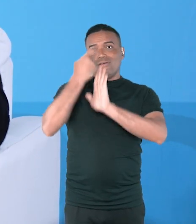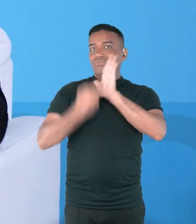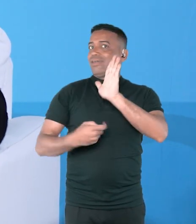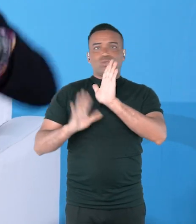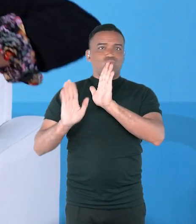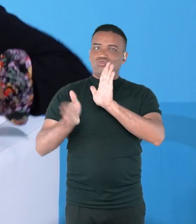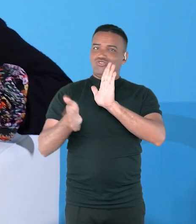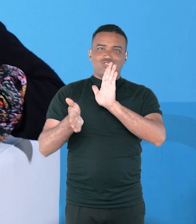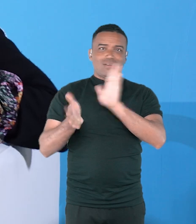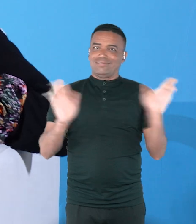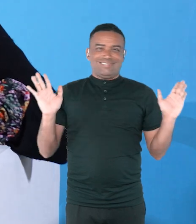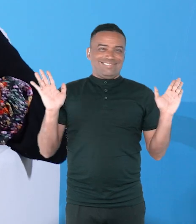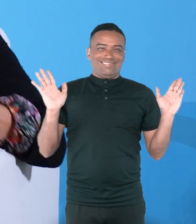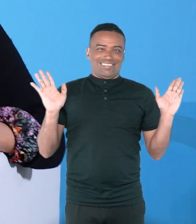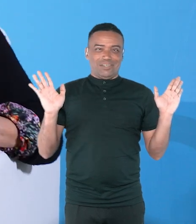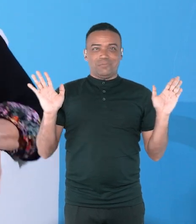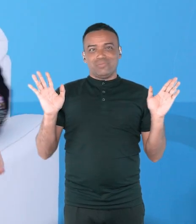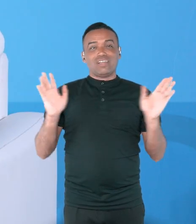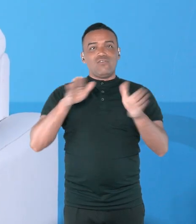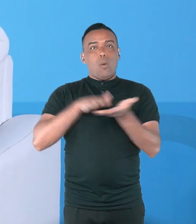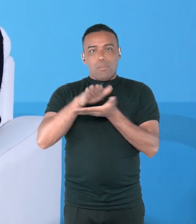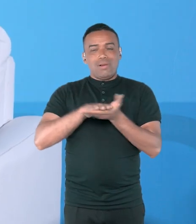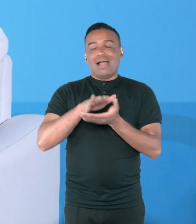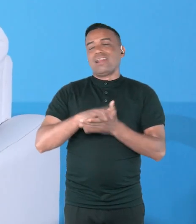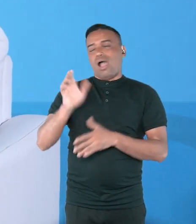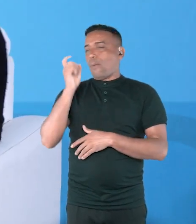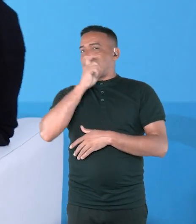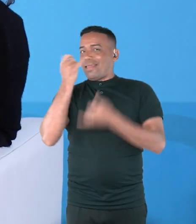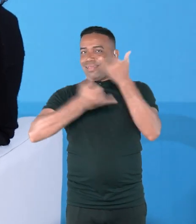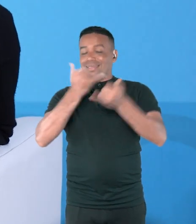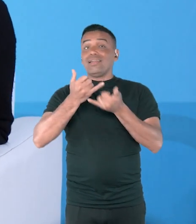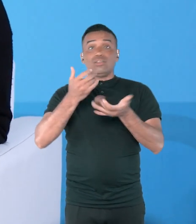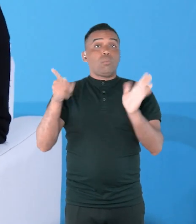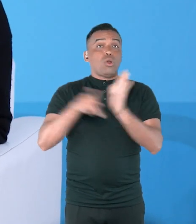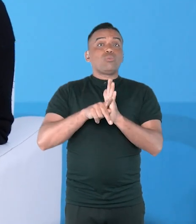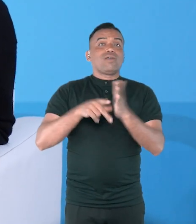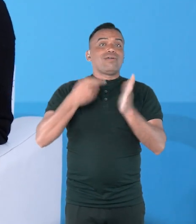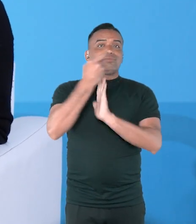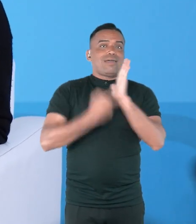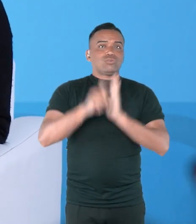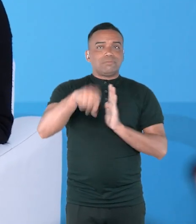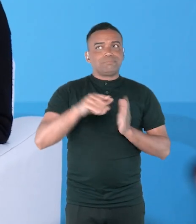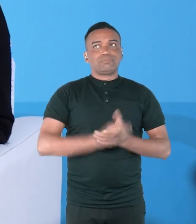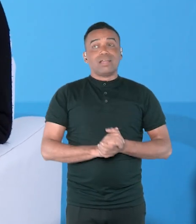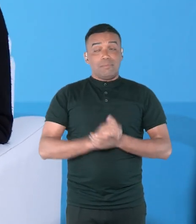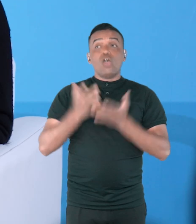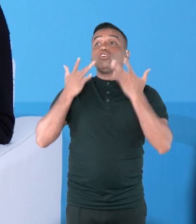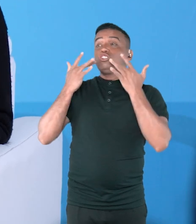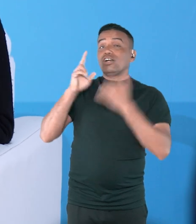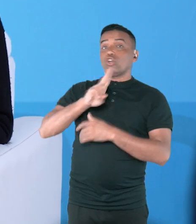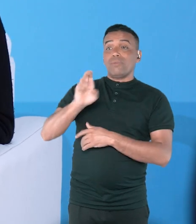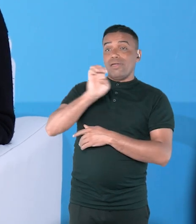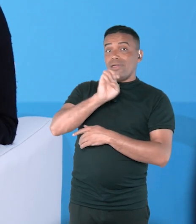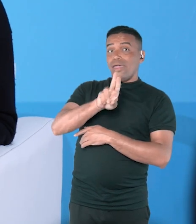já é um texto. Tá bom, vou publicar também. Não, mentira. Mas o próprio texto era assim. A minha